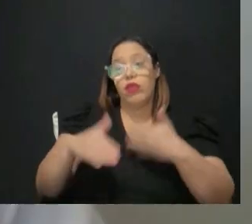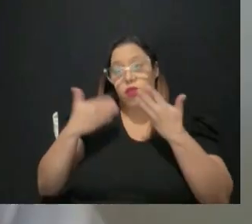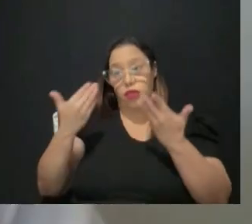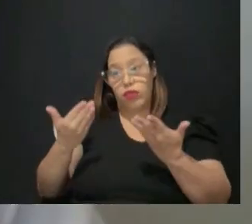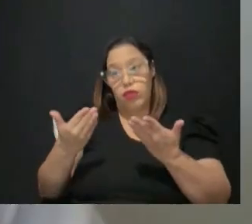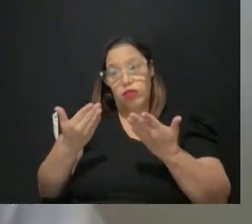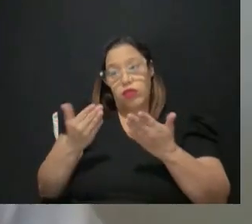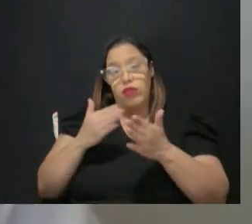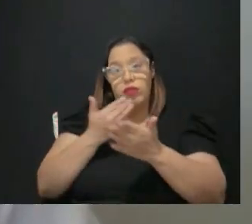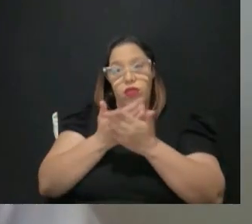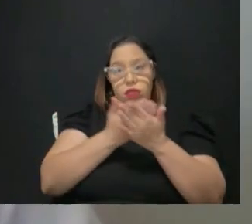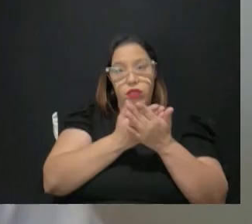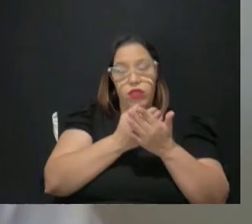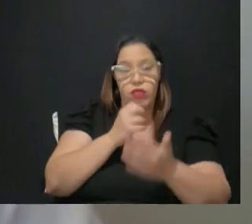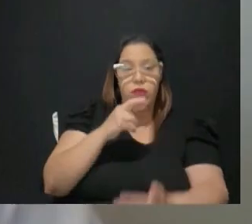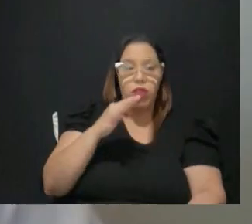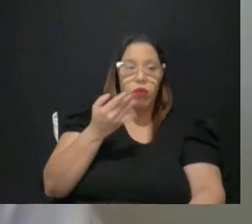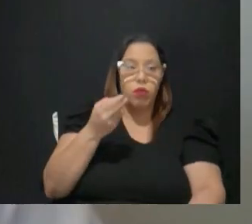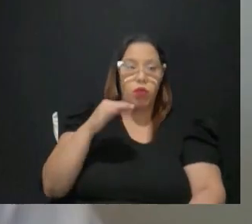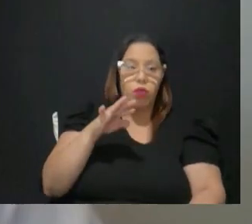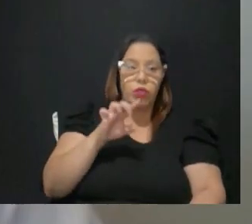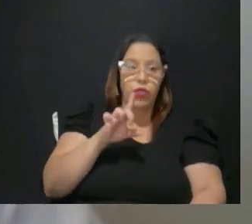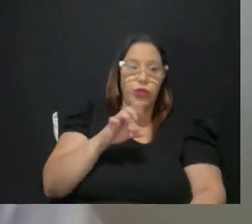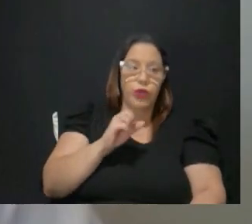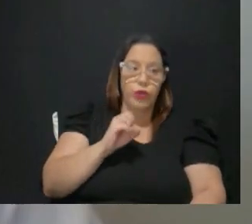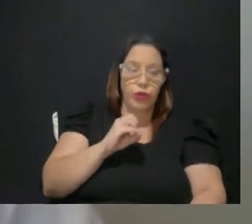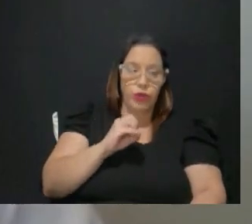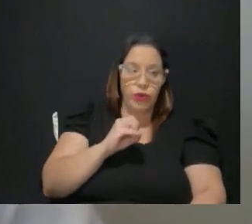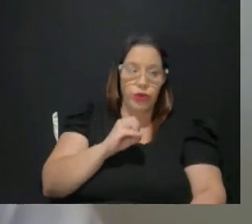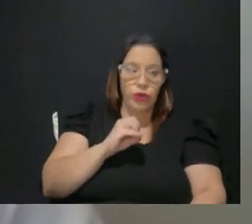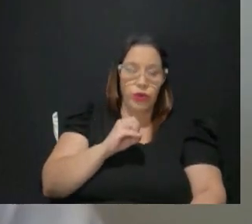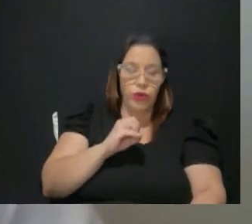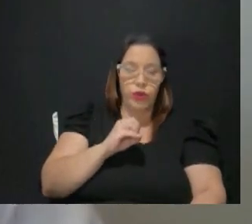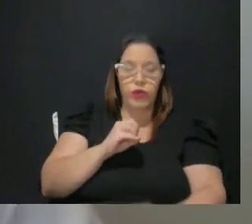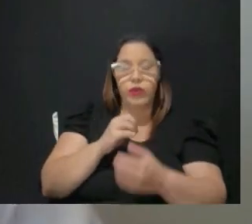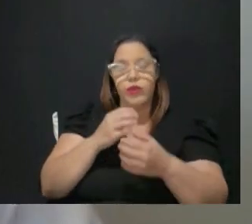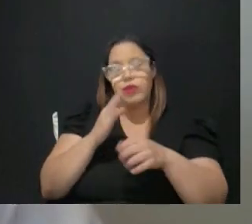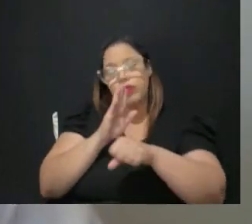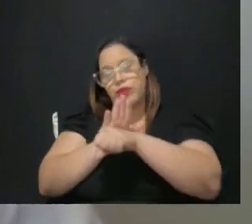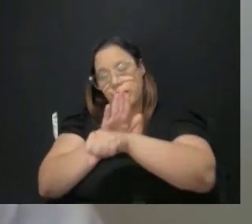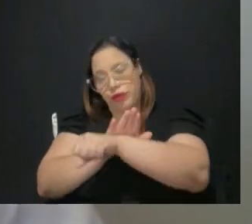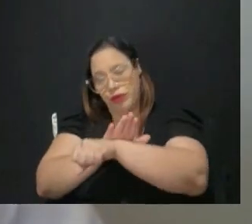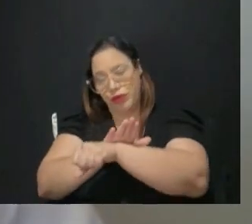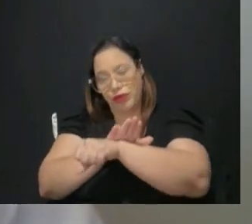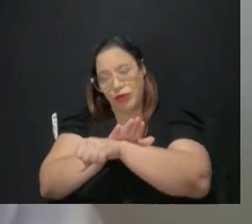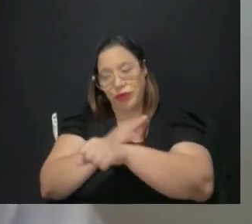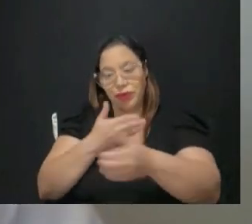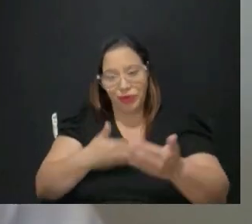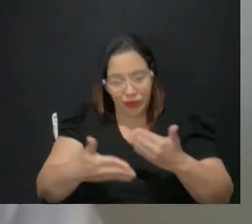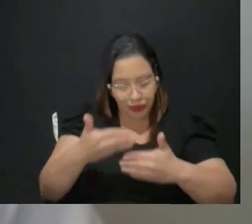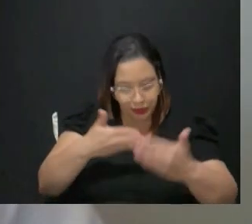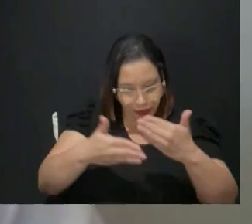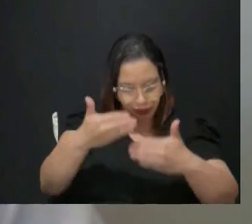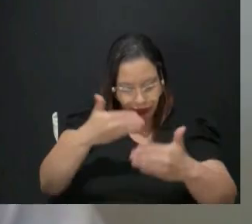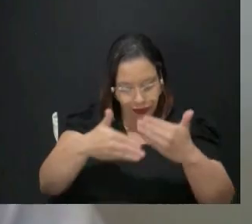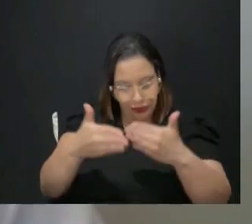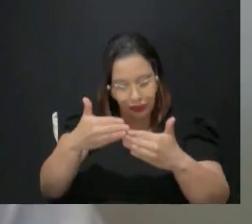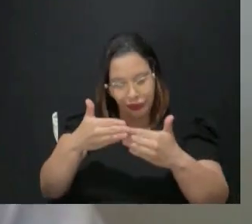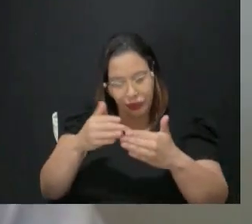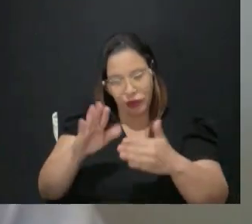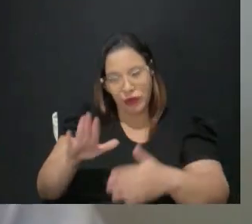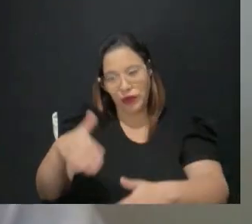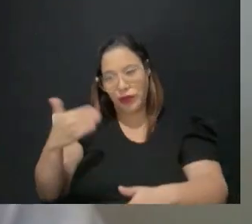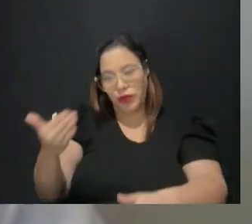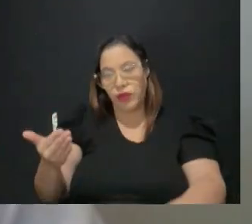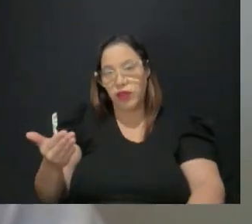Então, esses estudos são estudos epidemiológicos, observacionais, que vão ajudar a gente a implementar,